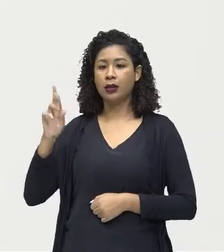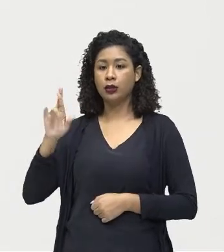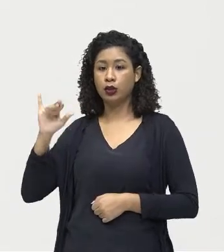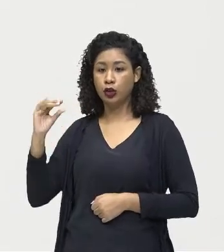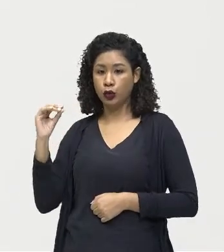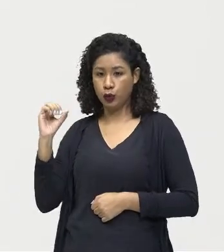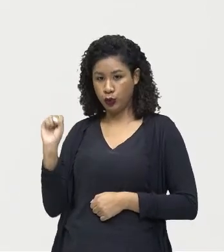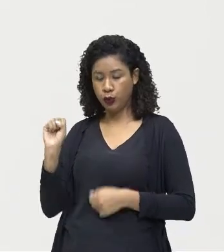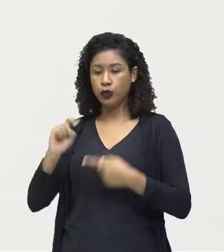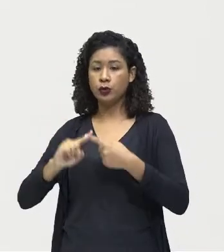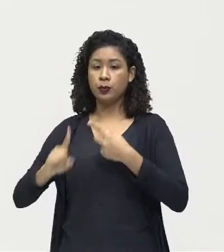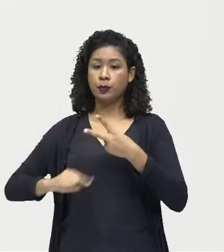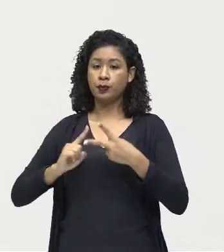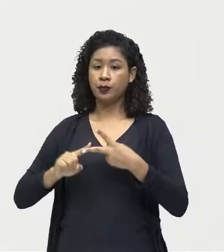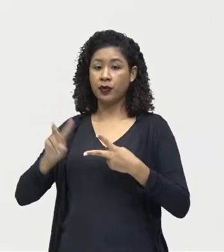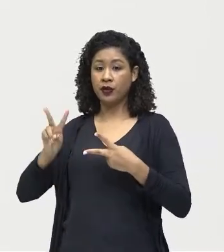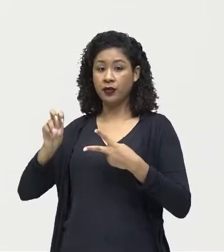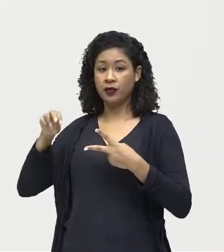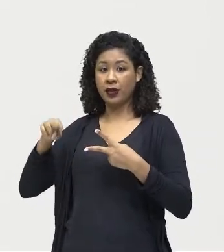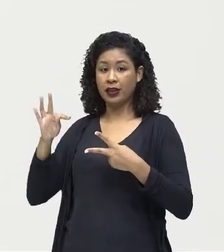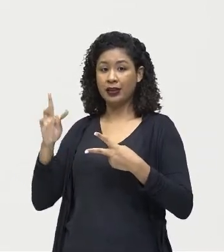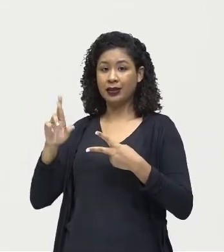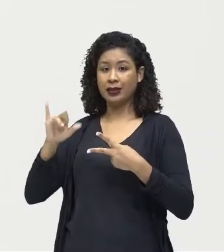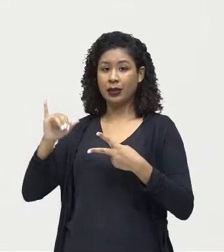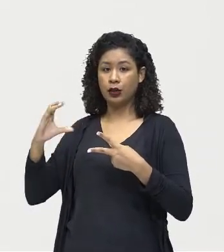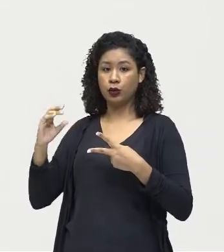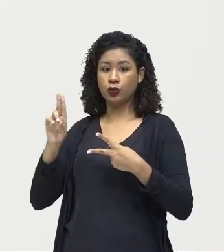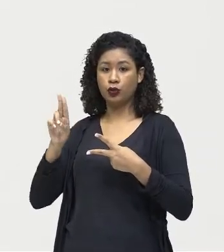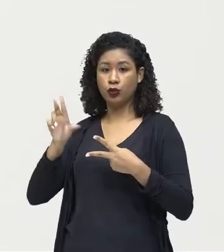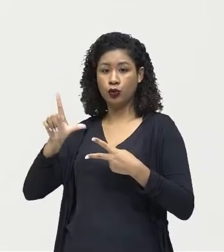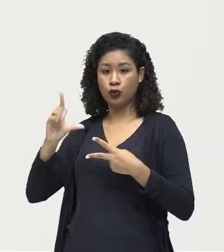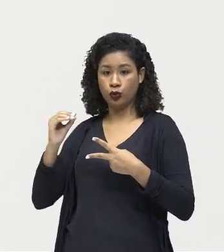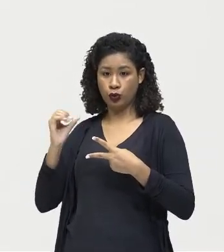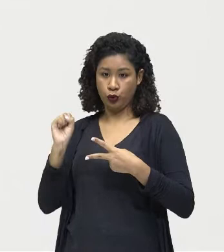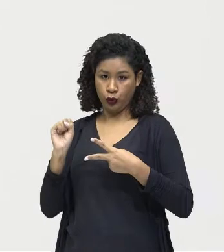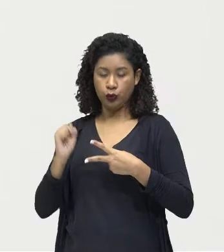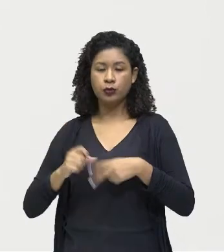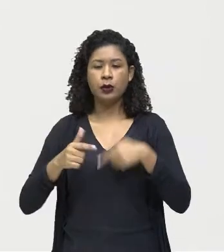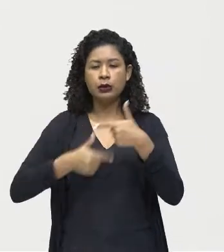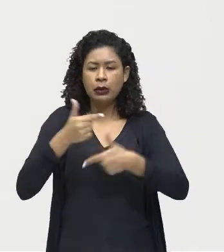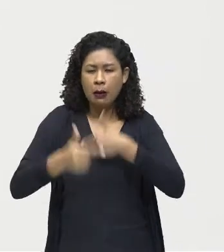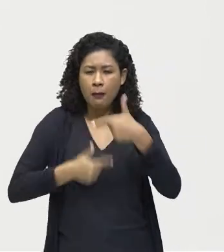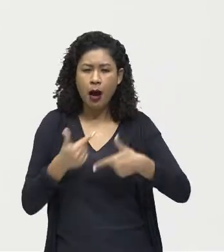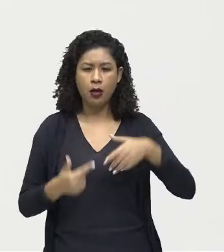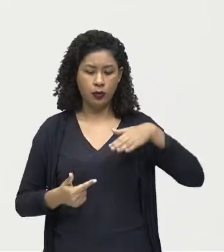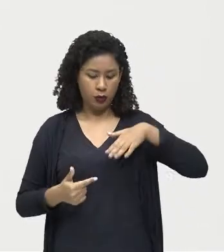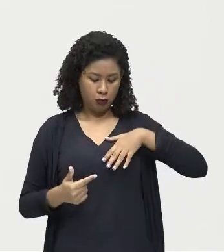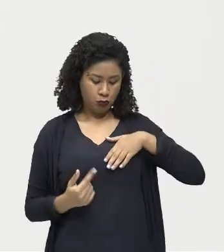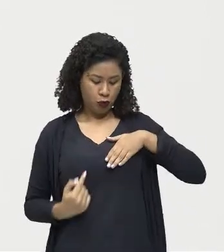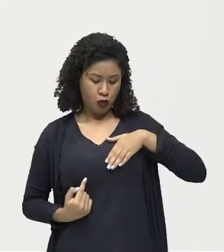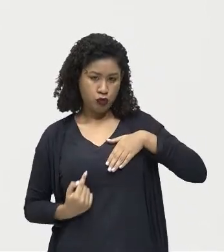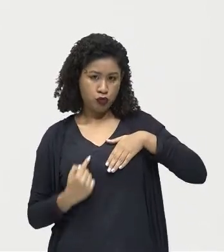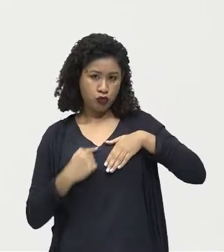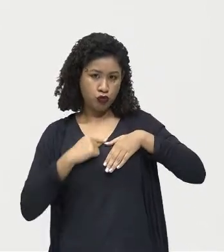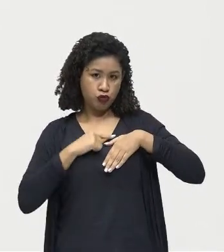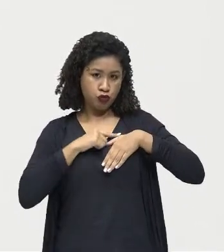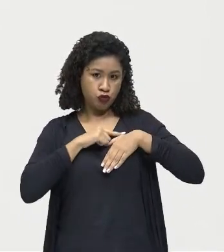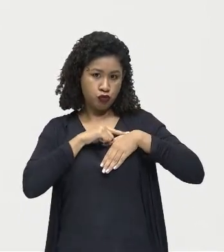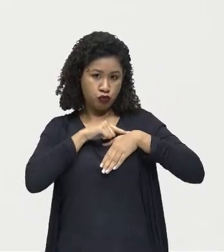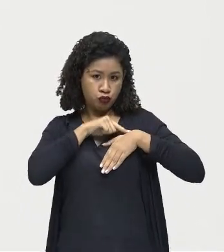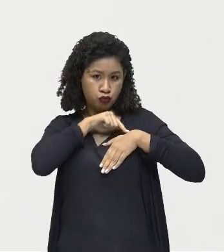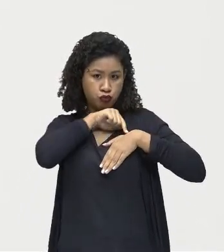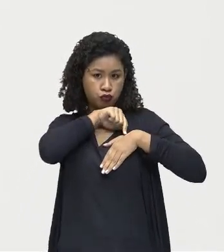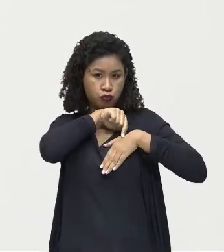sangue ele vai percorrer aqui dentro do coração, né, que ele precisa ser bombeado, e para isso ele vai ter a presença